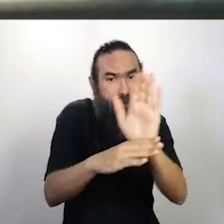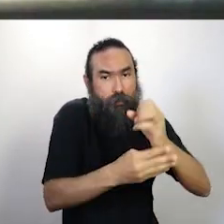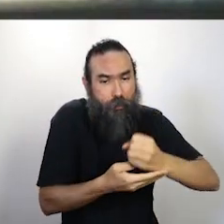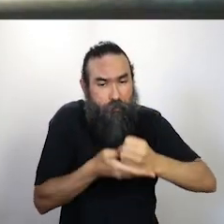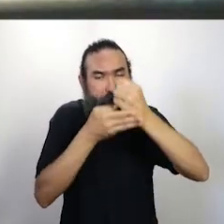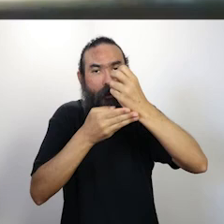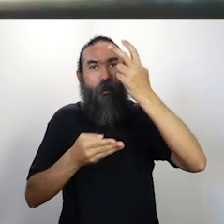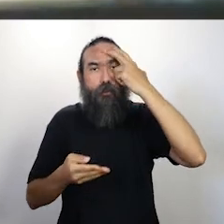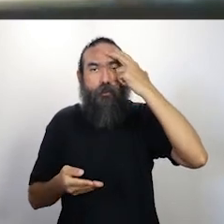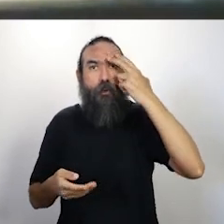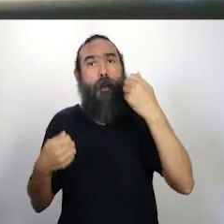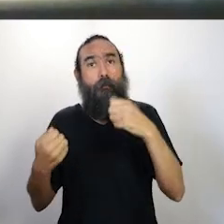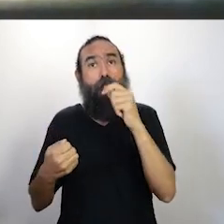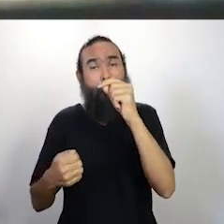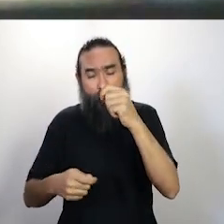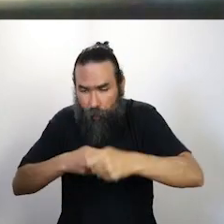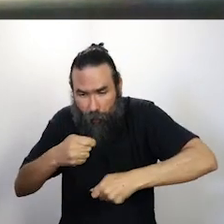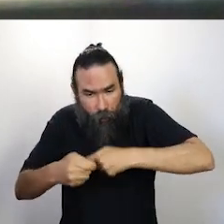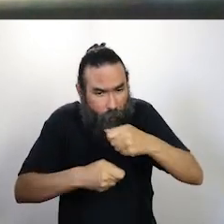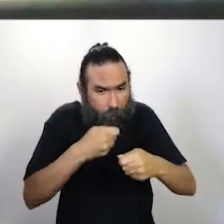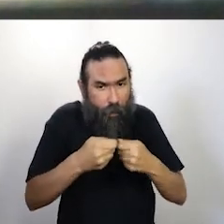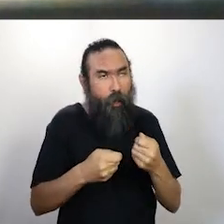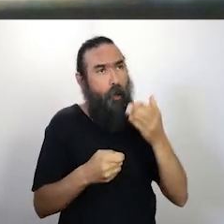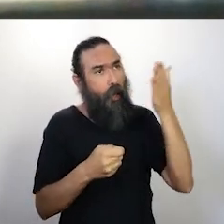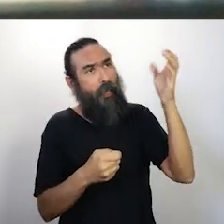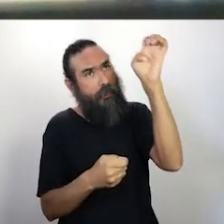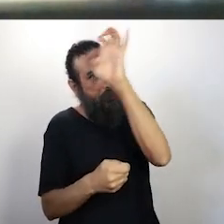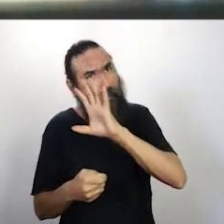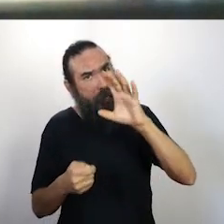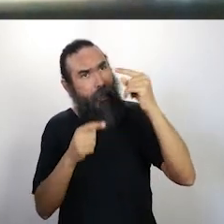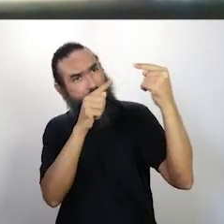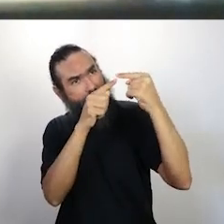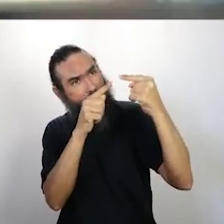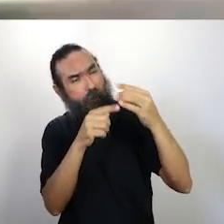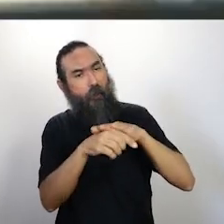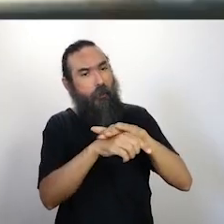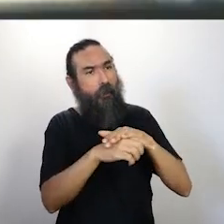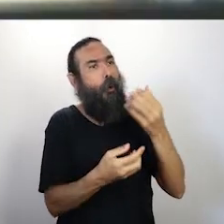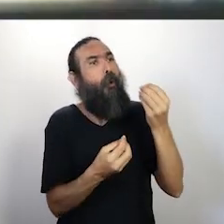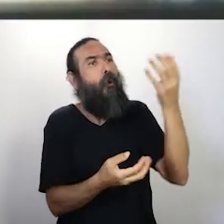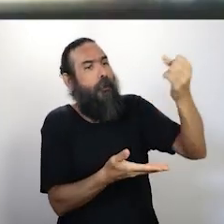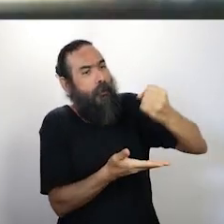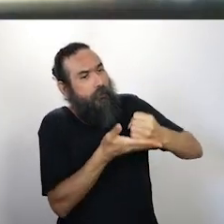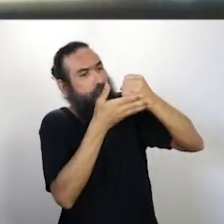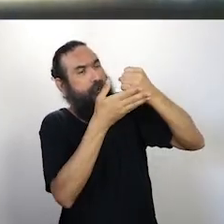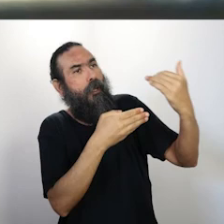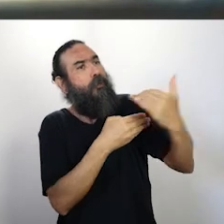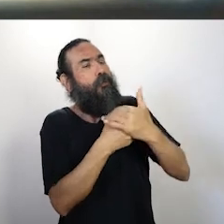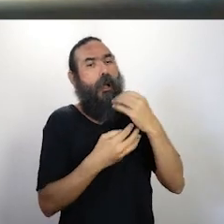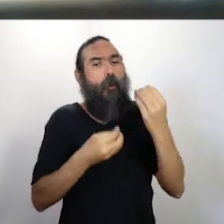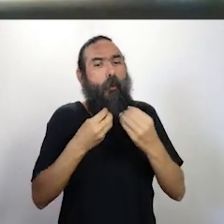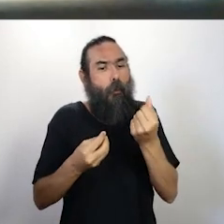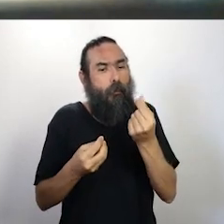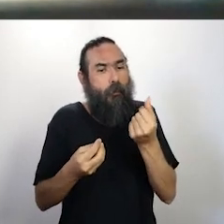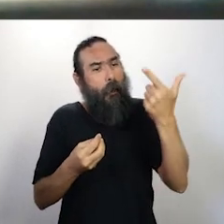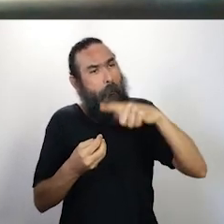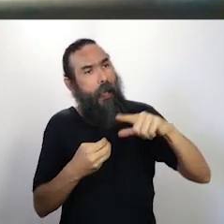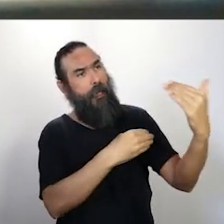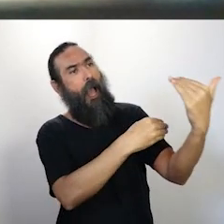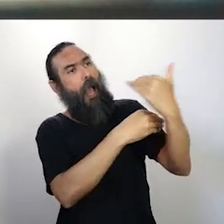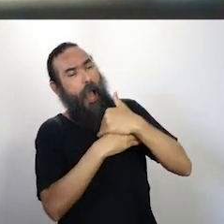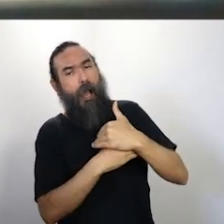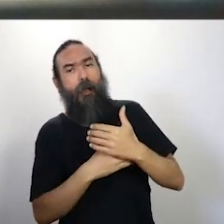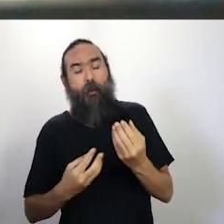que negociar com o Estado essa possibilidade de um amparo de ter pelo menos mais uma fonte de renda nesse sentido como você